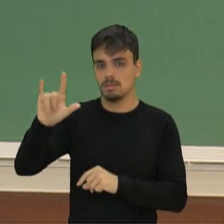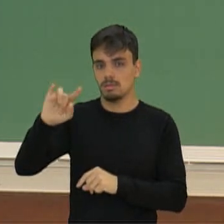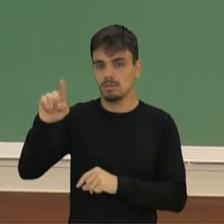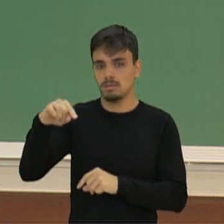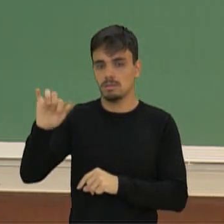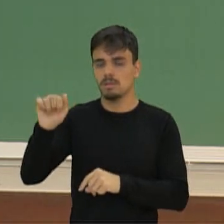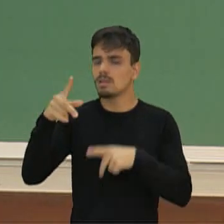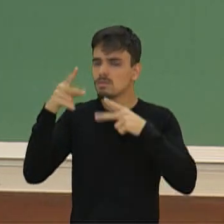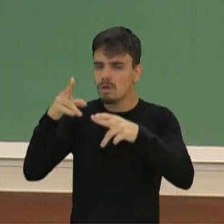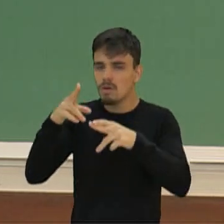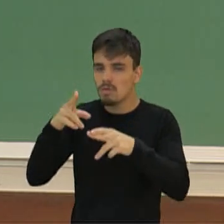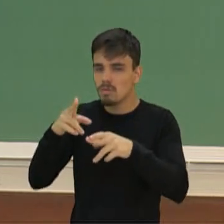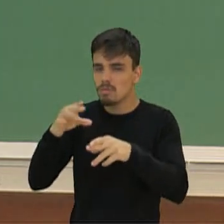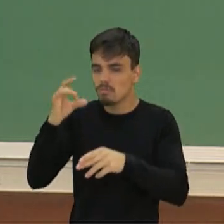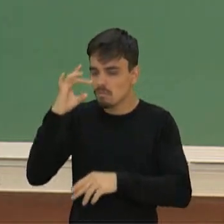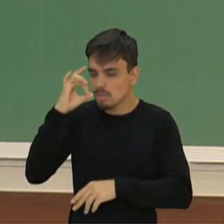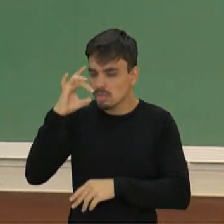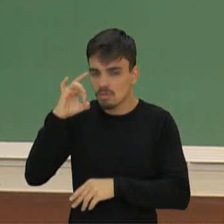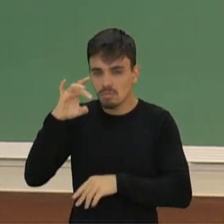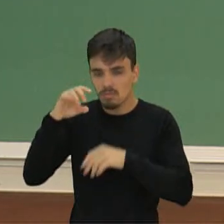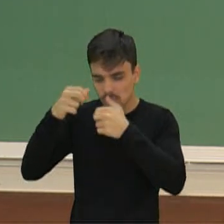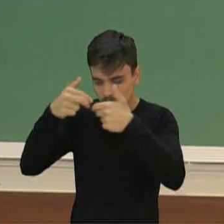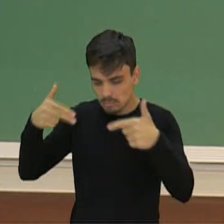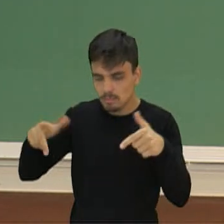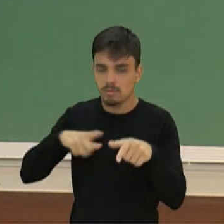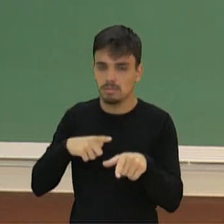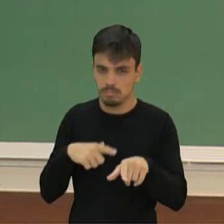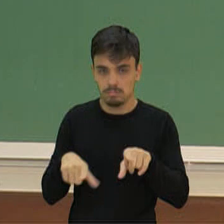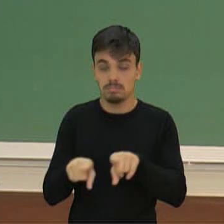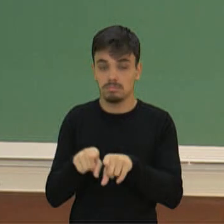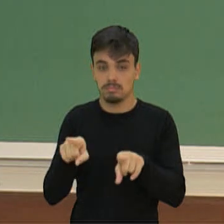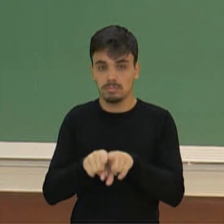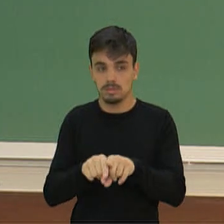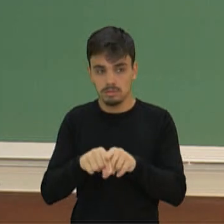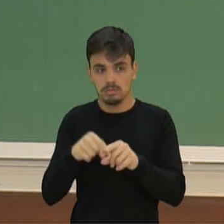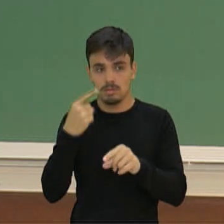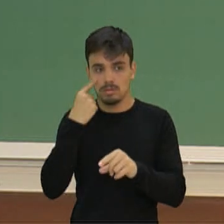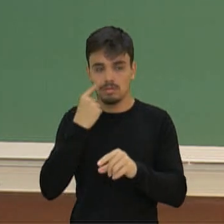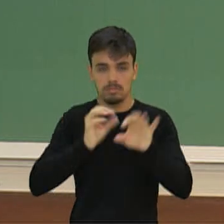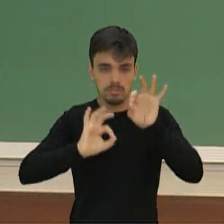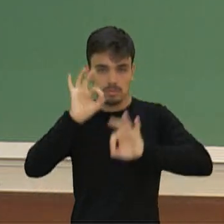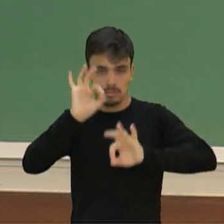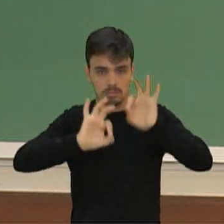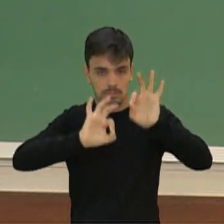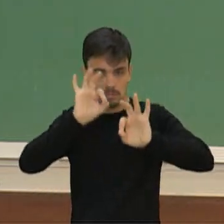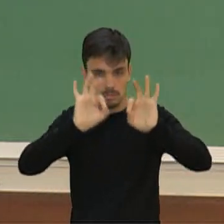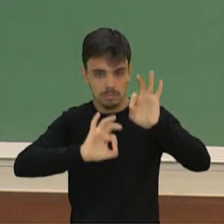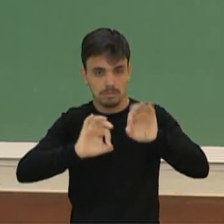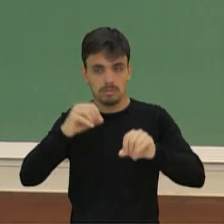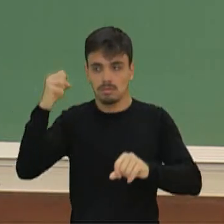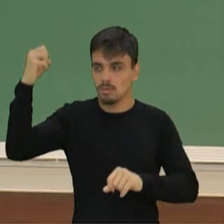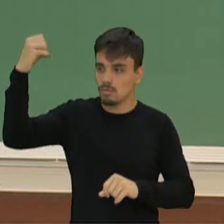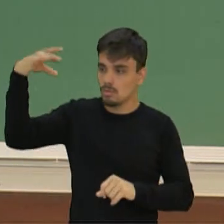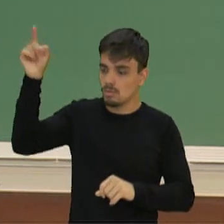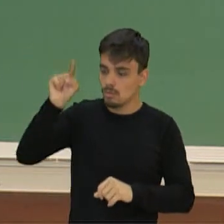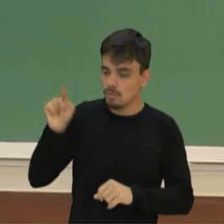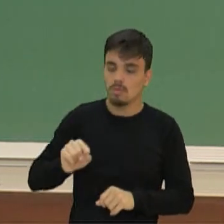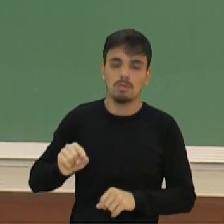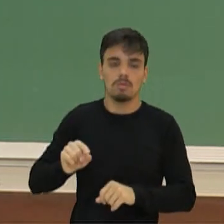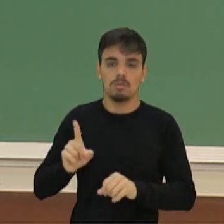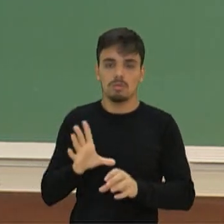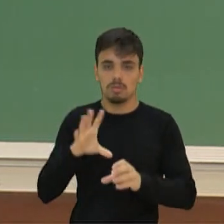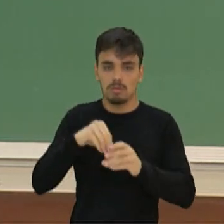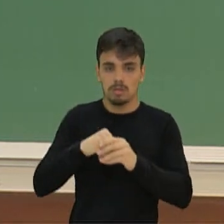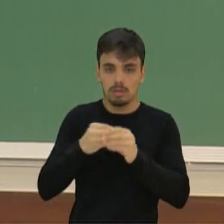caquinhos de vidro que você tem nessa estruturação. E aí você vai estar convergindo esses raios luminosos ali na parte